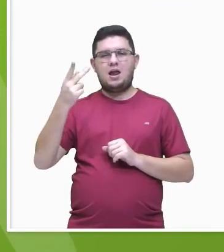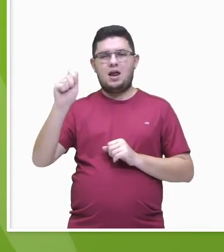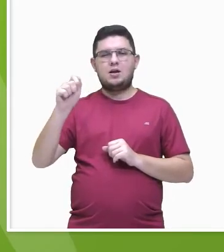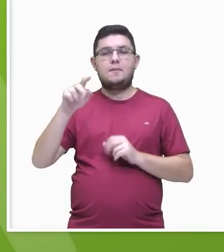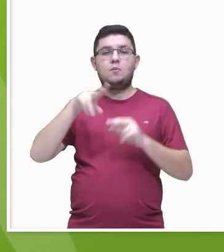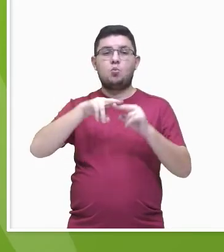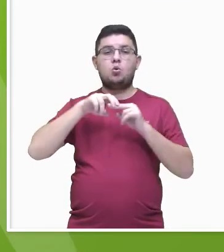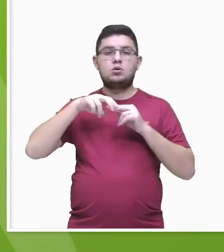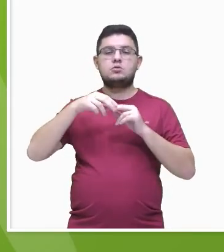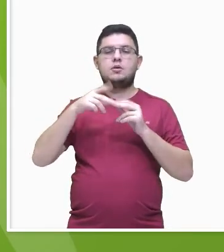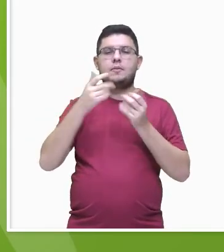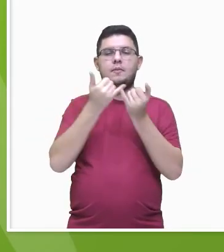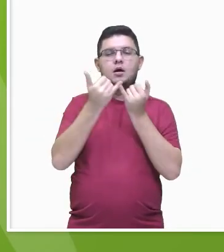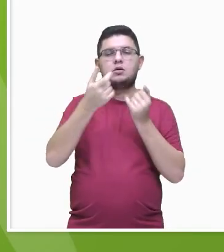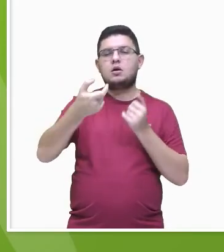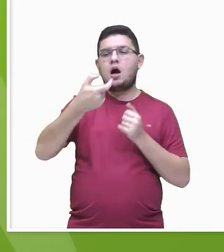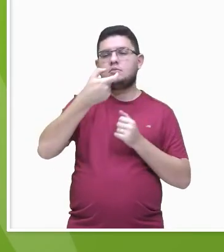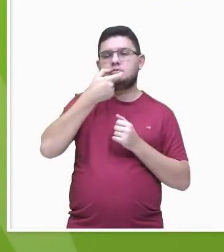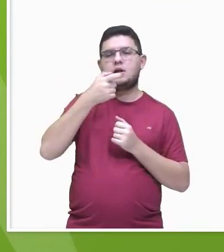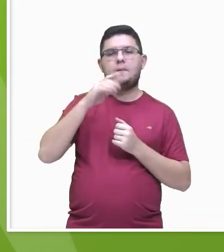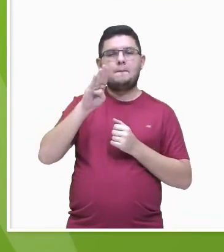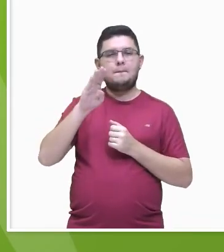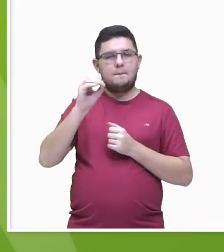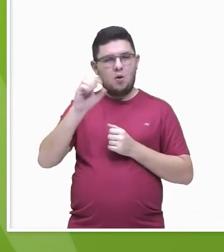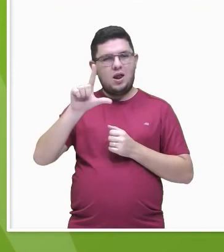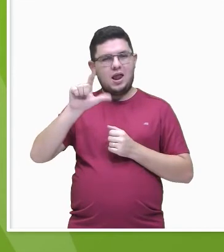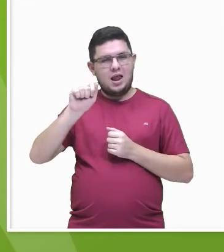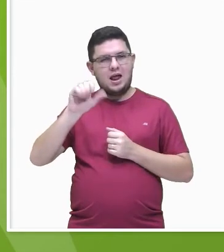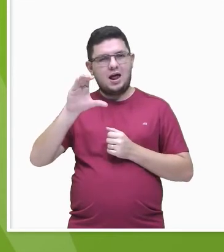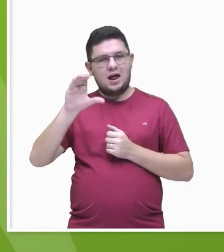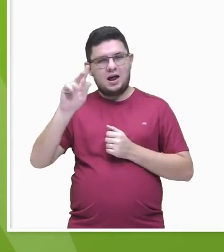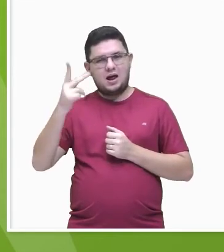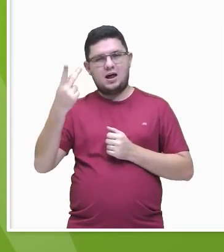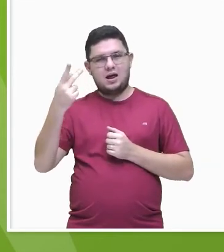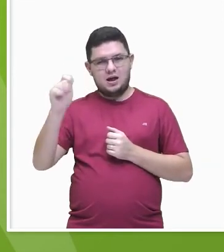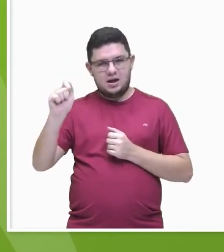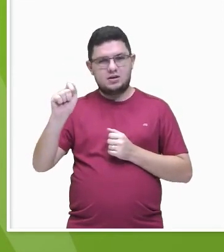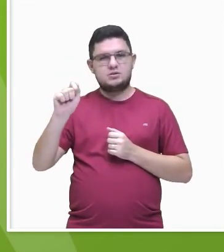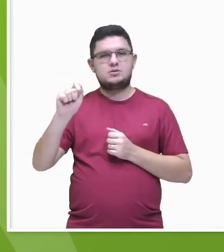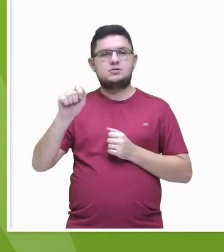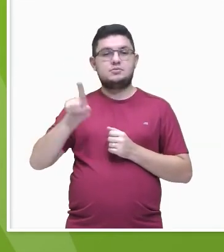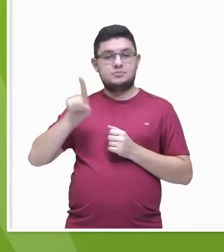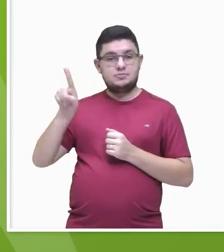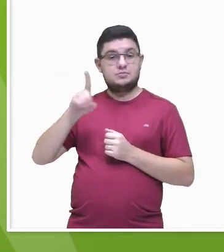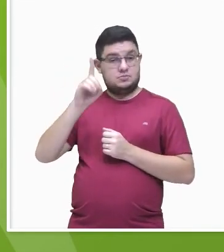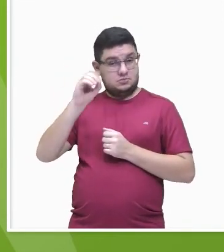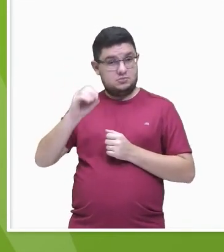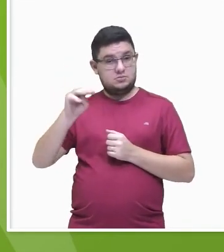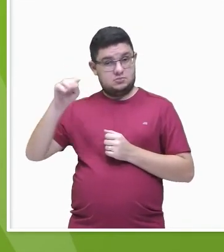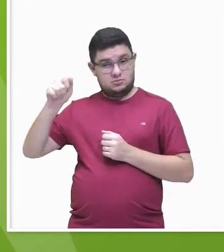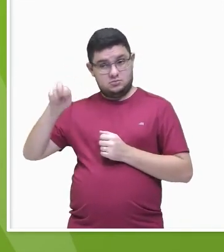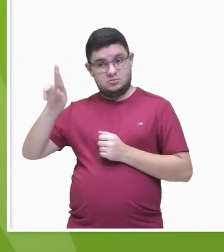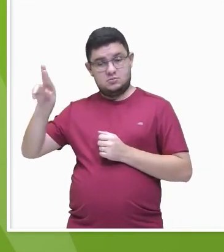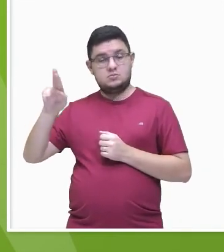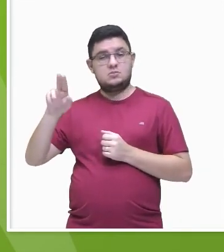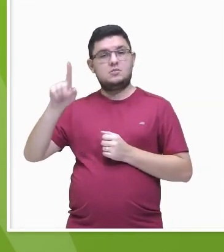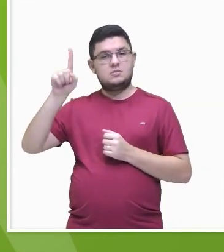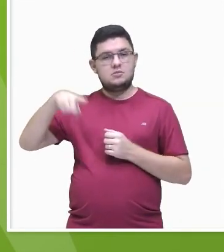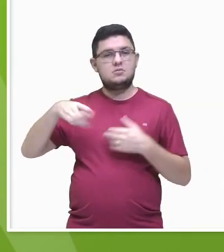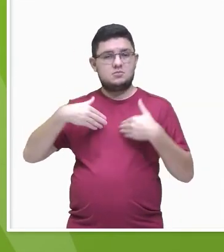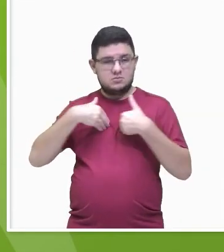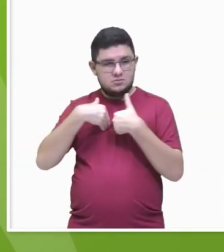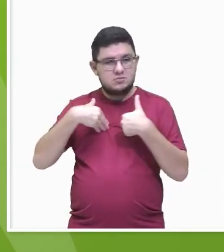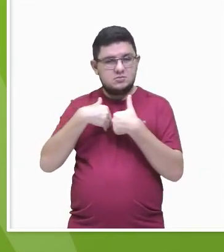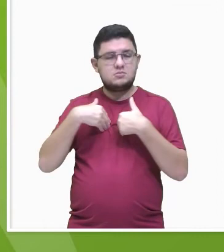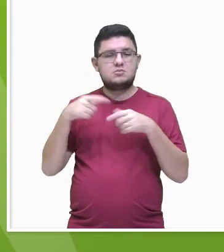certo? Mas é um outro animal, tá? Representante aí do grupo dos equinoides. Ela